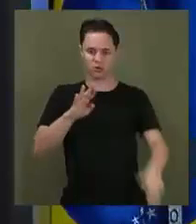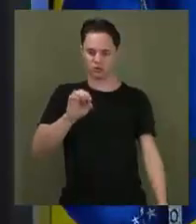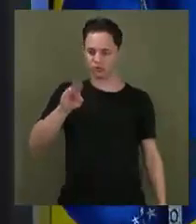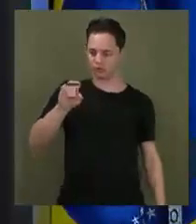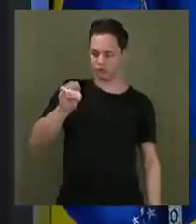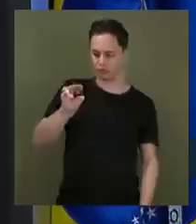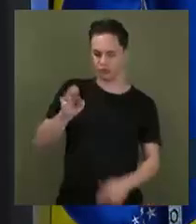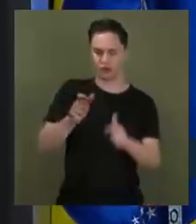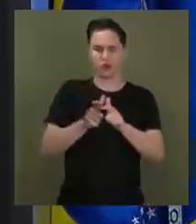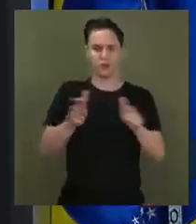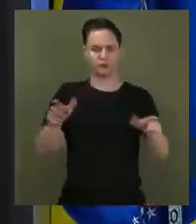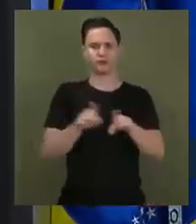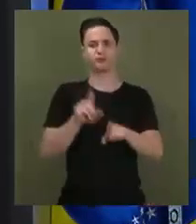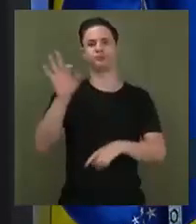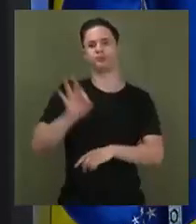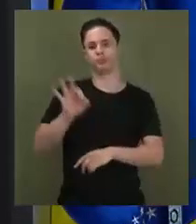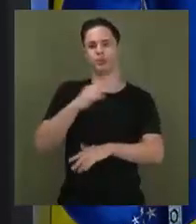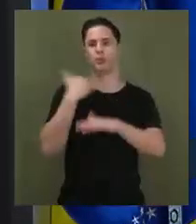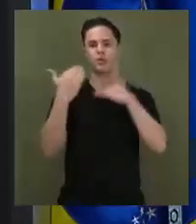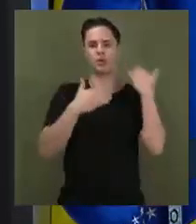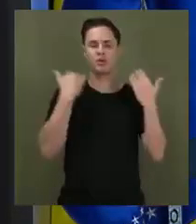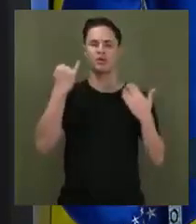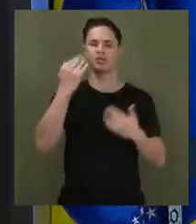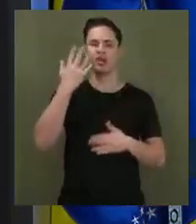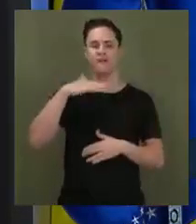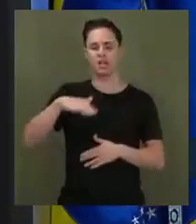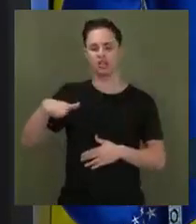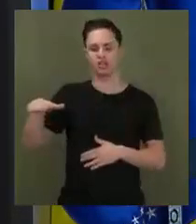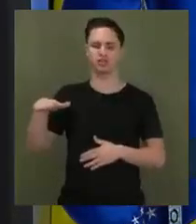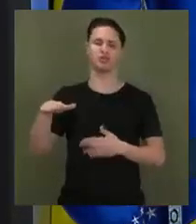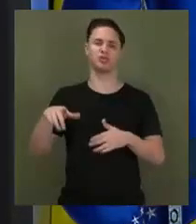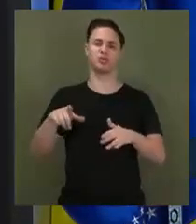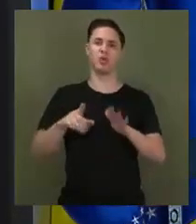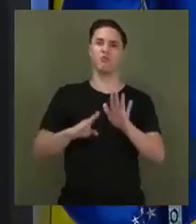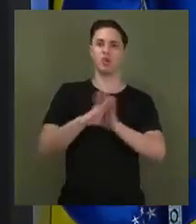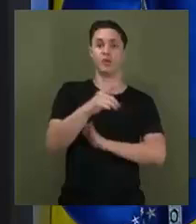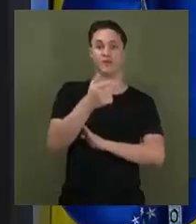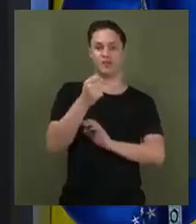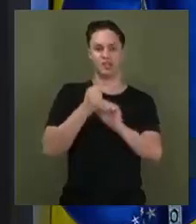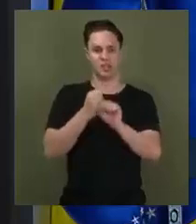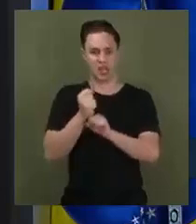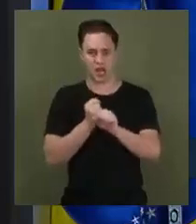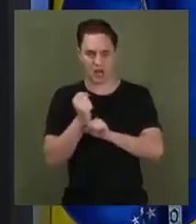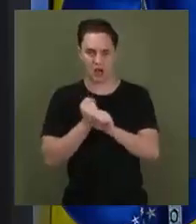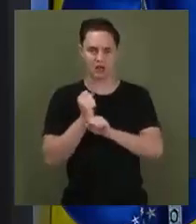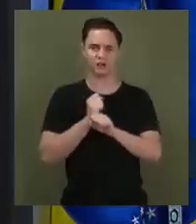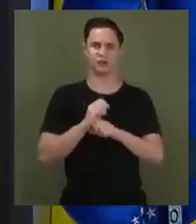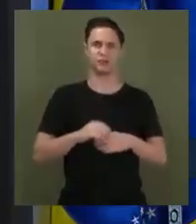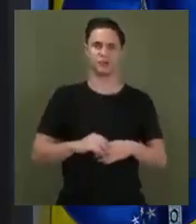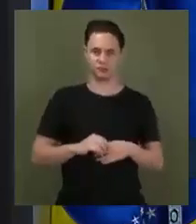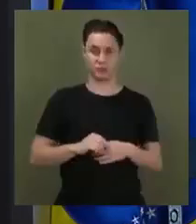comentado, aumento de taxa de mortalidade infantil nos Estados Unidos aumentou em 20 anos, houve aumento de mortalidade infantil nesses anos.